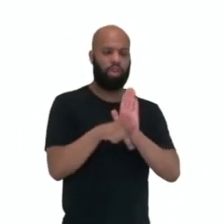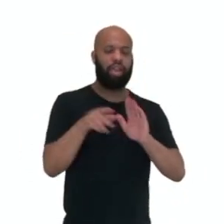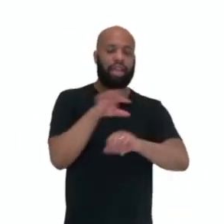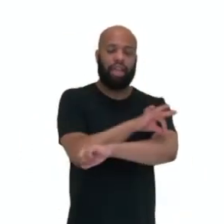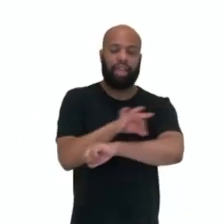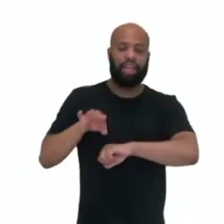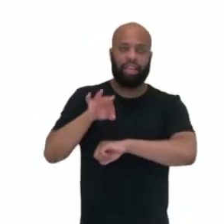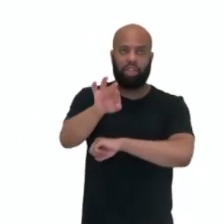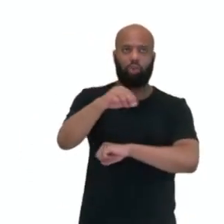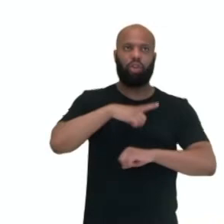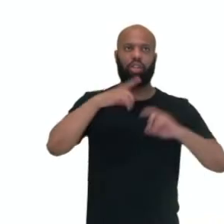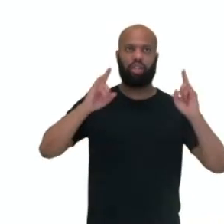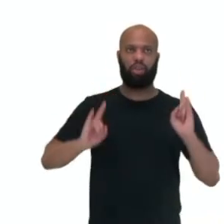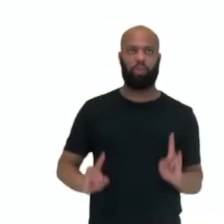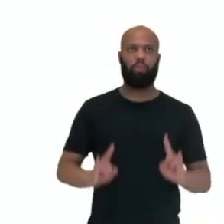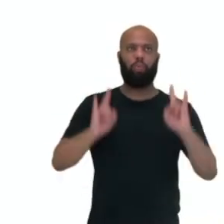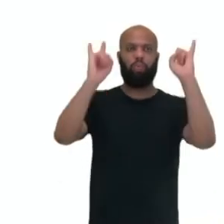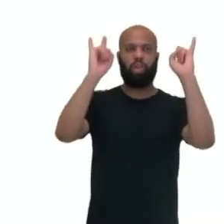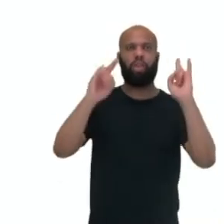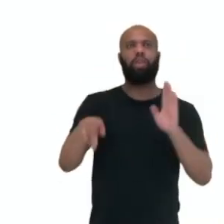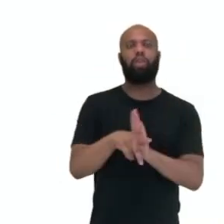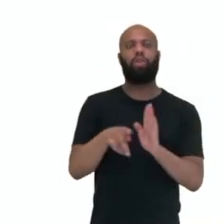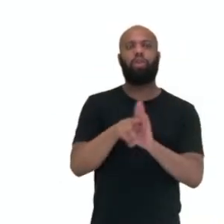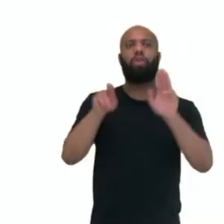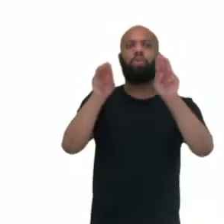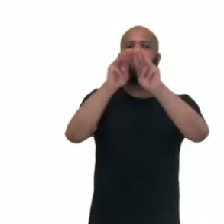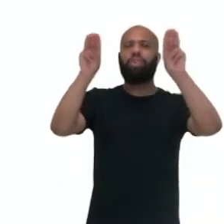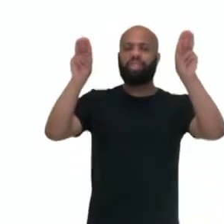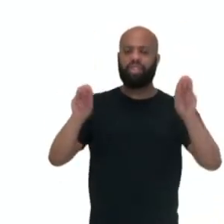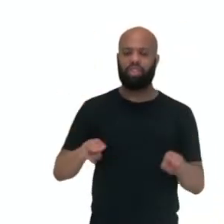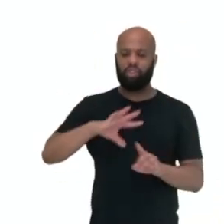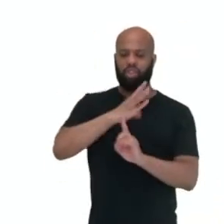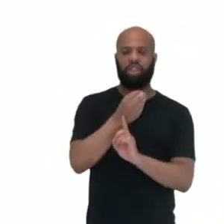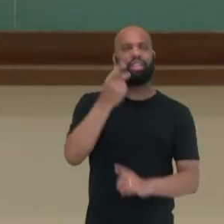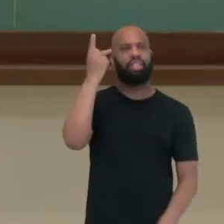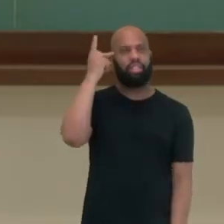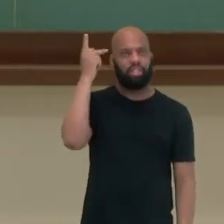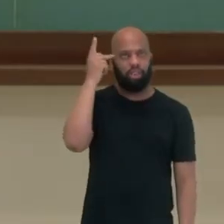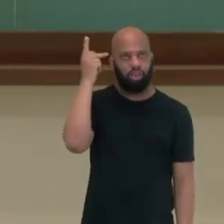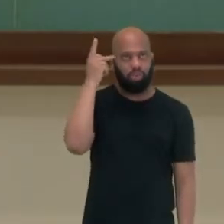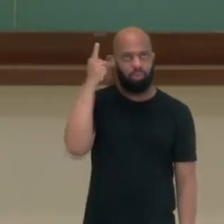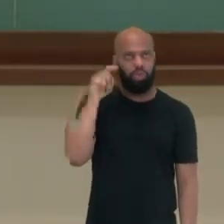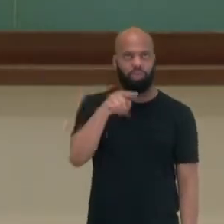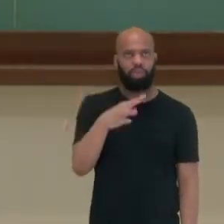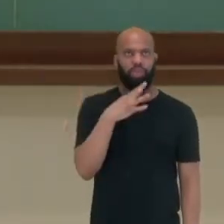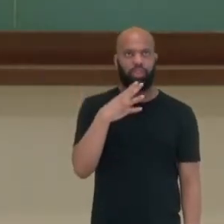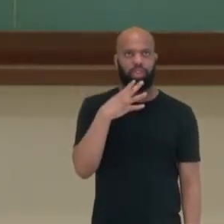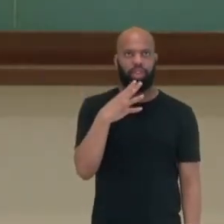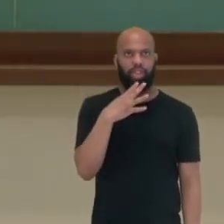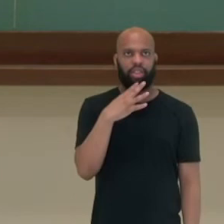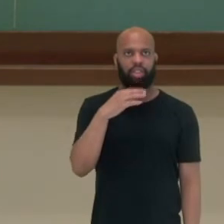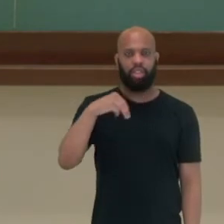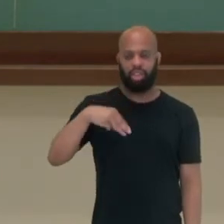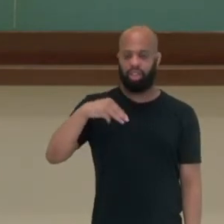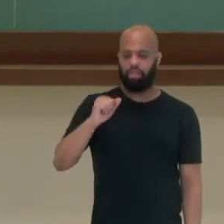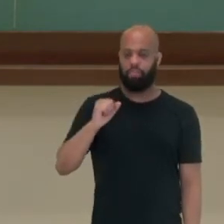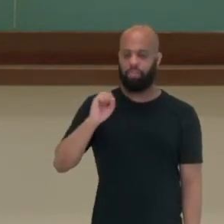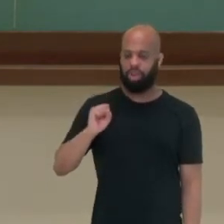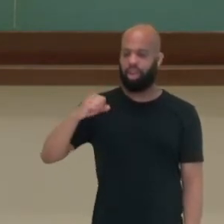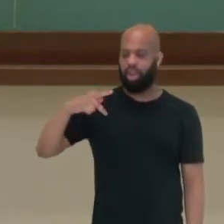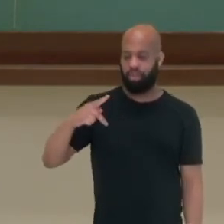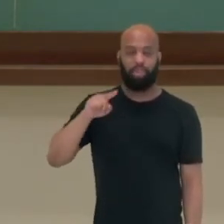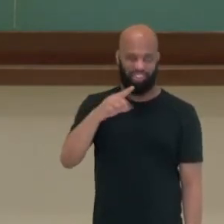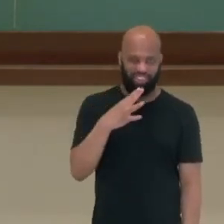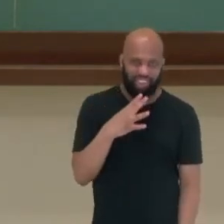eles, o prédio do Museu de Arte de São Paulo, o MASP. Você já viu o MASP na TV? Ou você já foi até